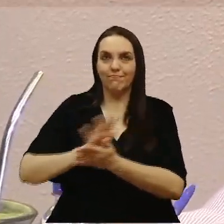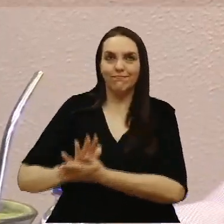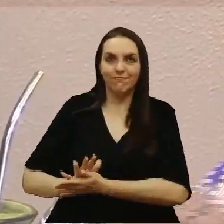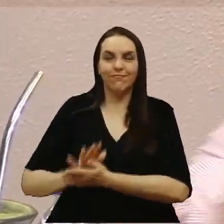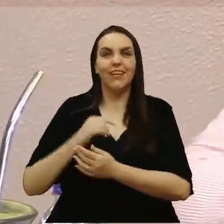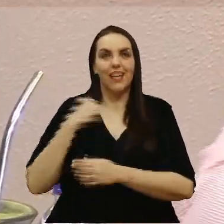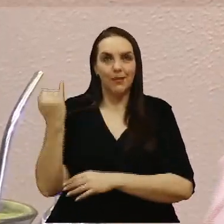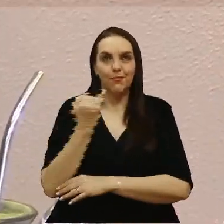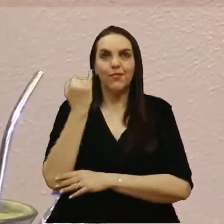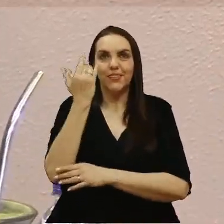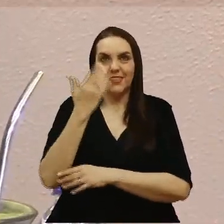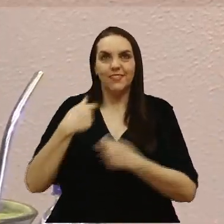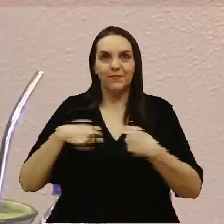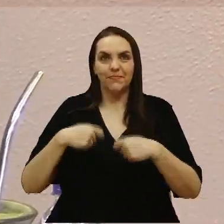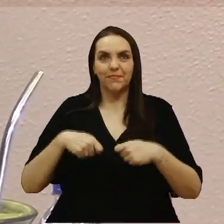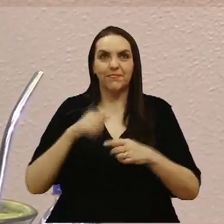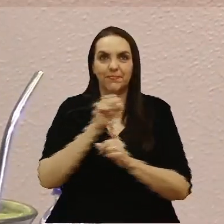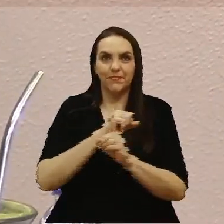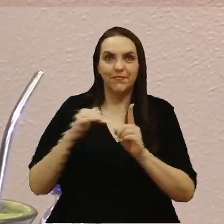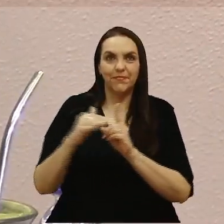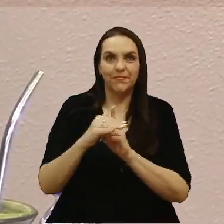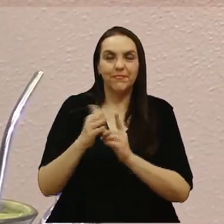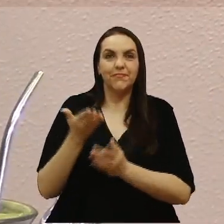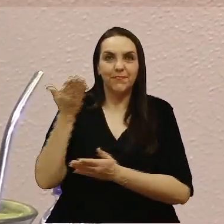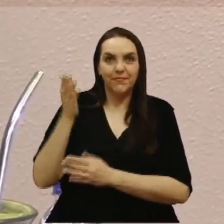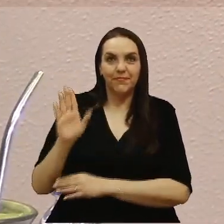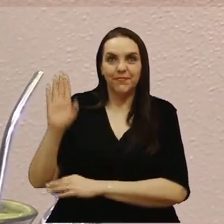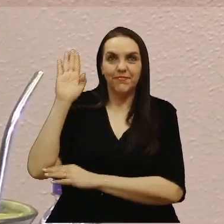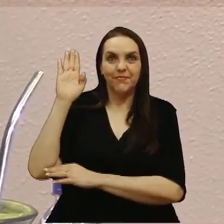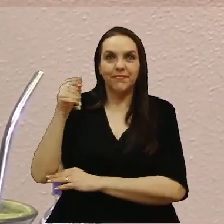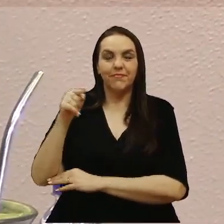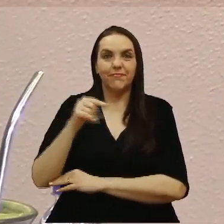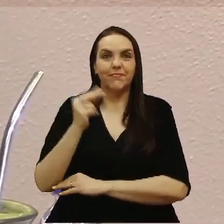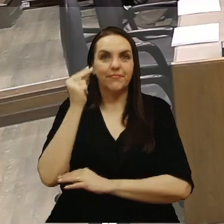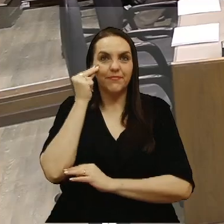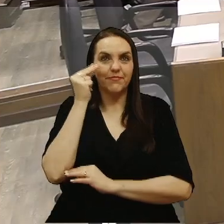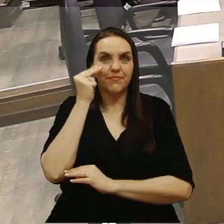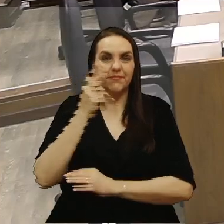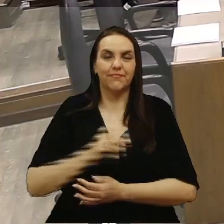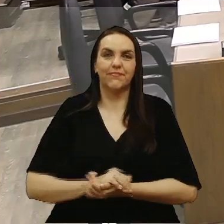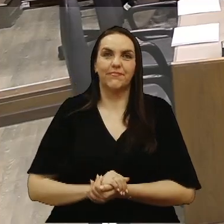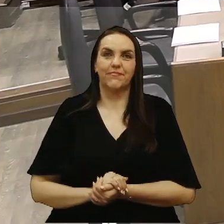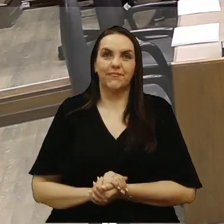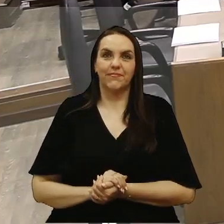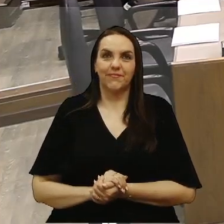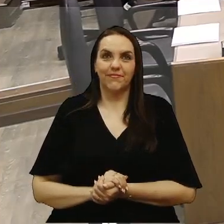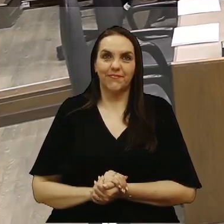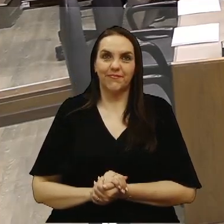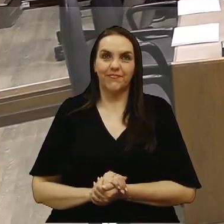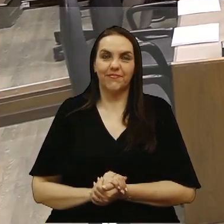necessário e importante para a nossa sociedade. Com a palavra, vereador Cláudio Libardi.